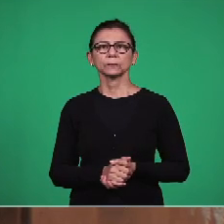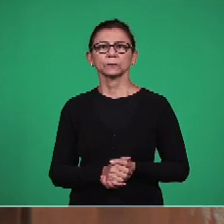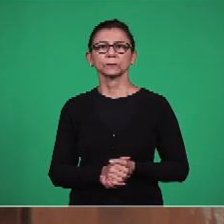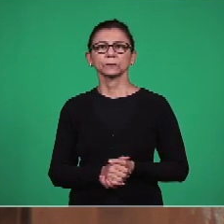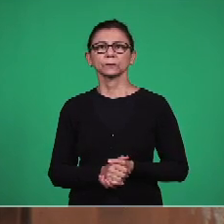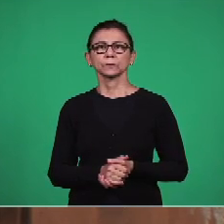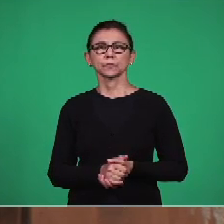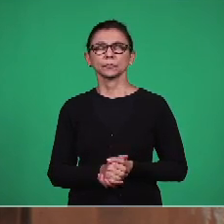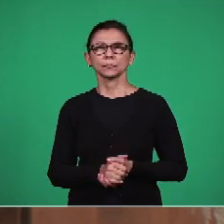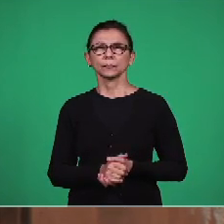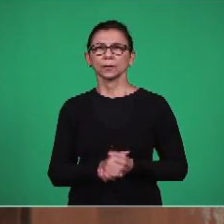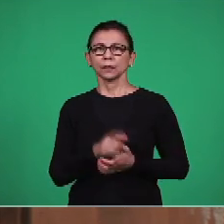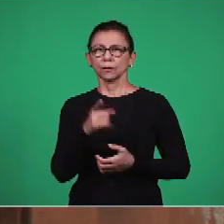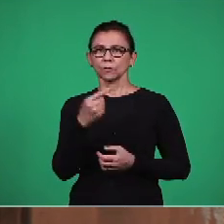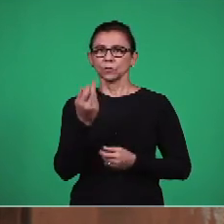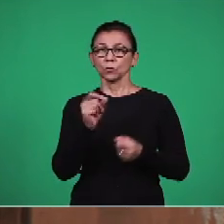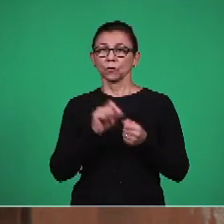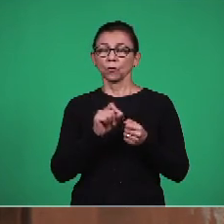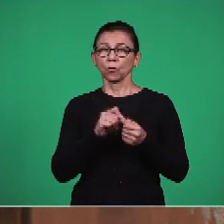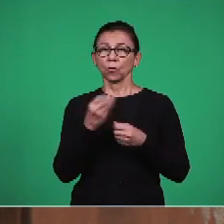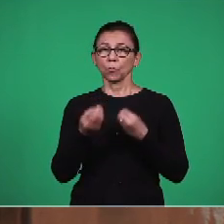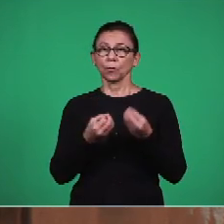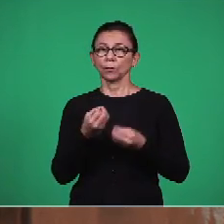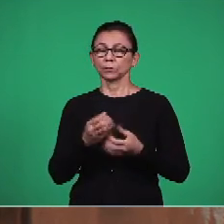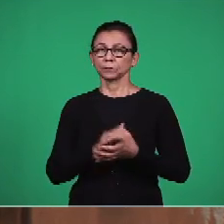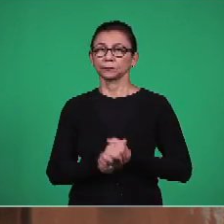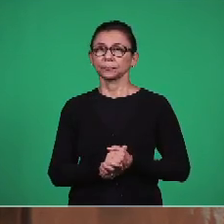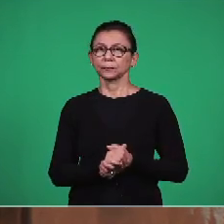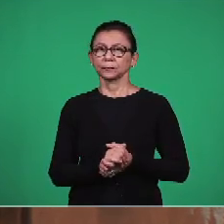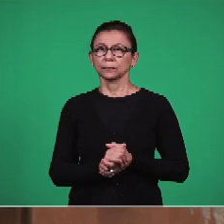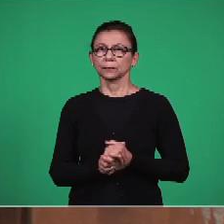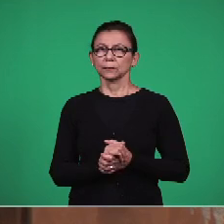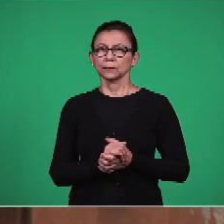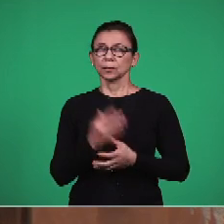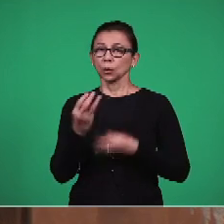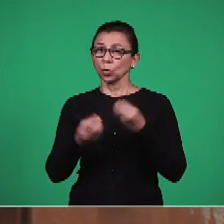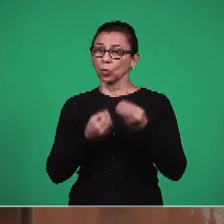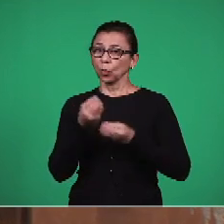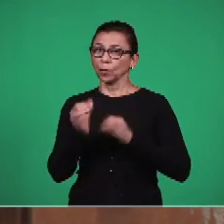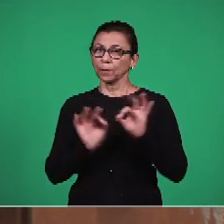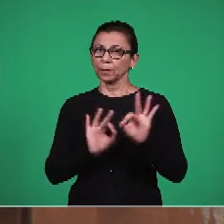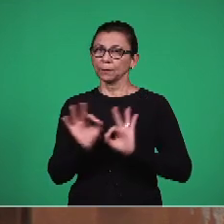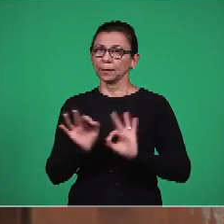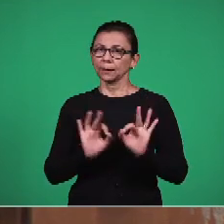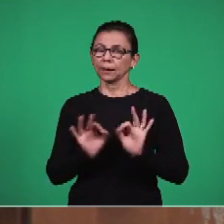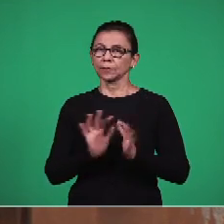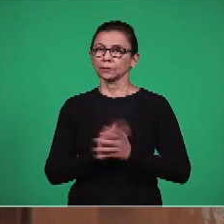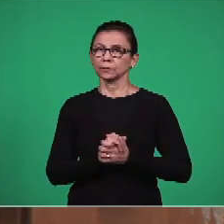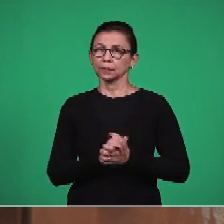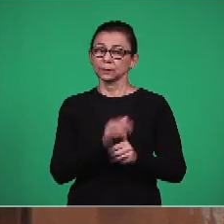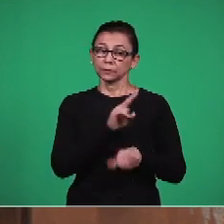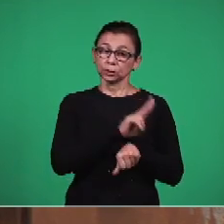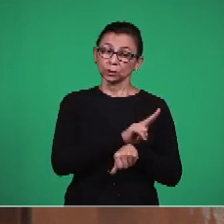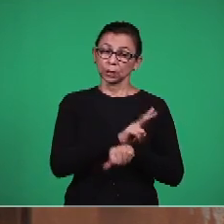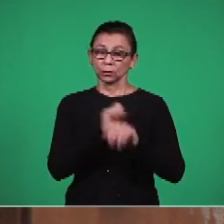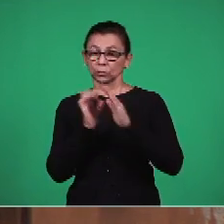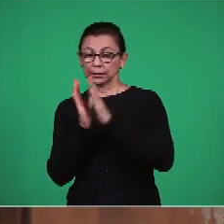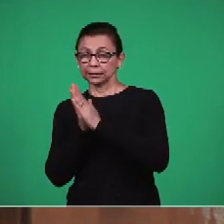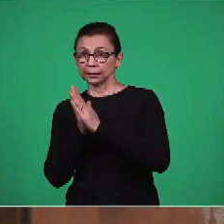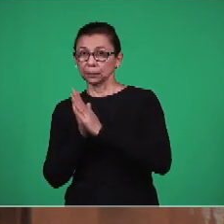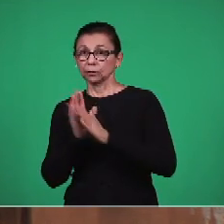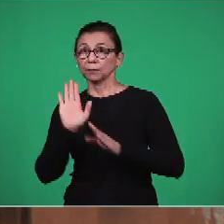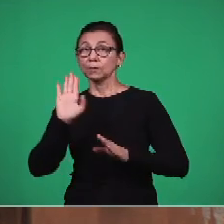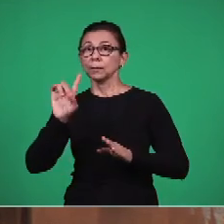o preparo é a mesma coisa, mas vejam que a forma do preparo, fala vigilância e oração. Agora em Lucas, ele